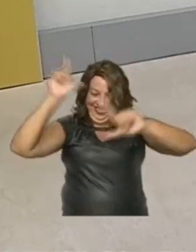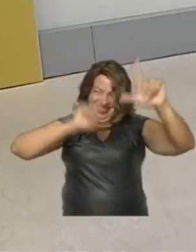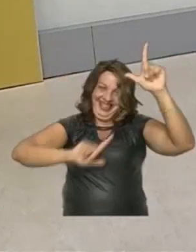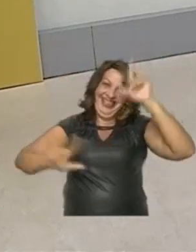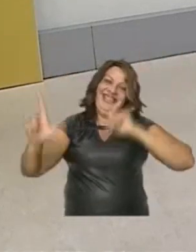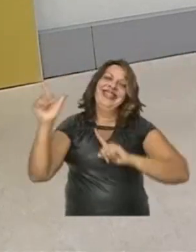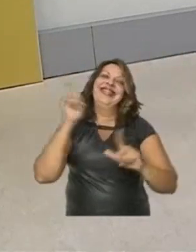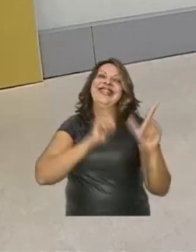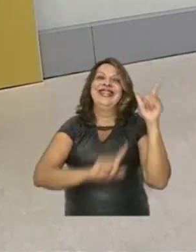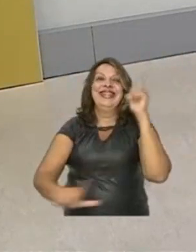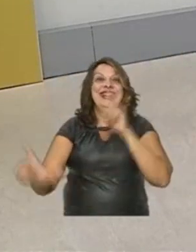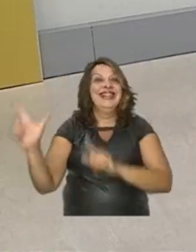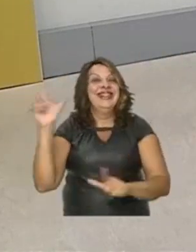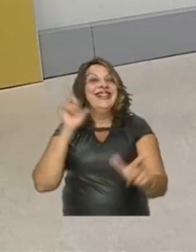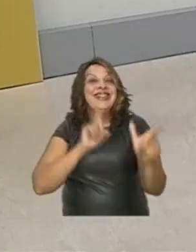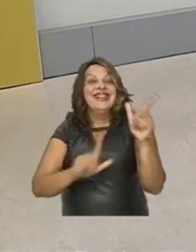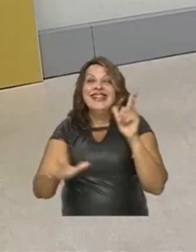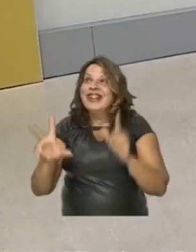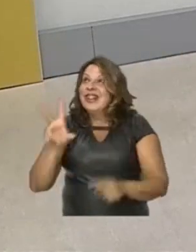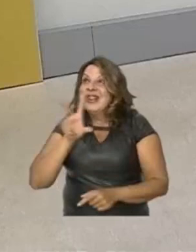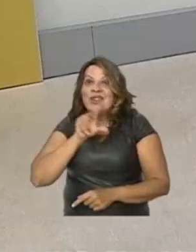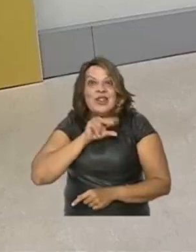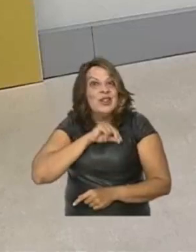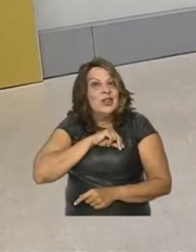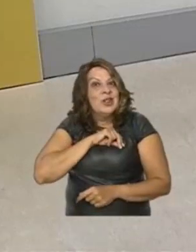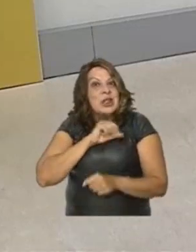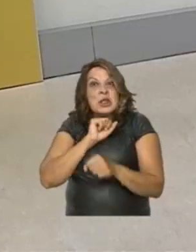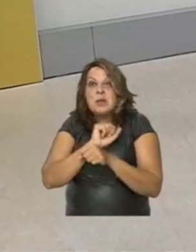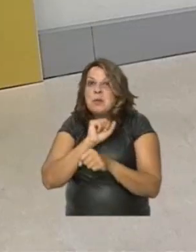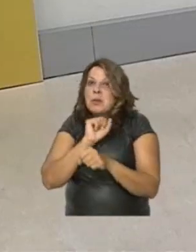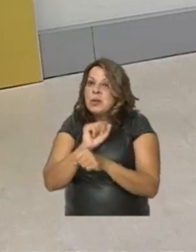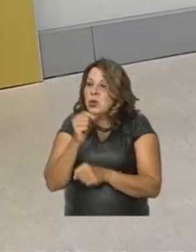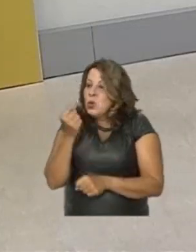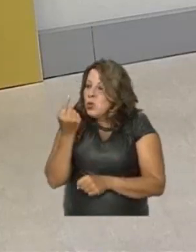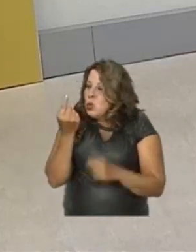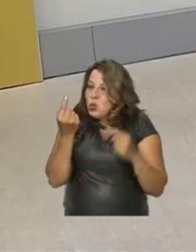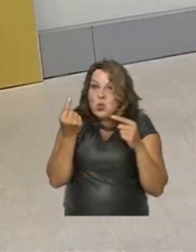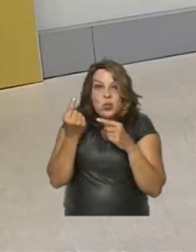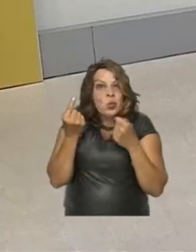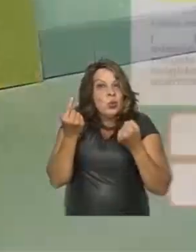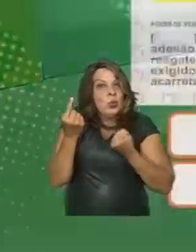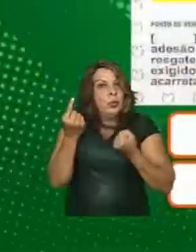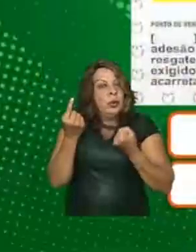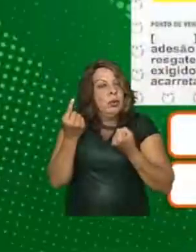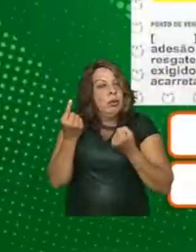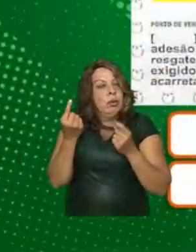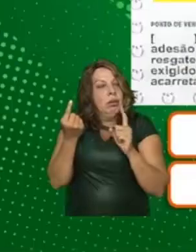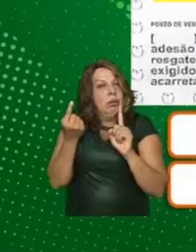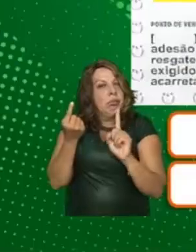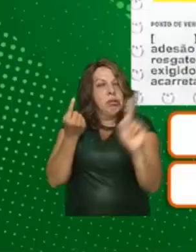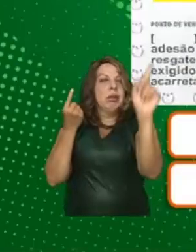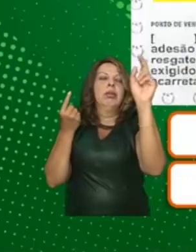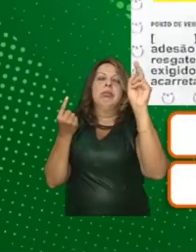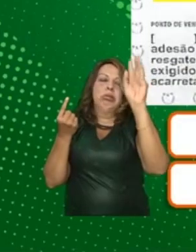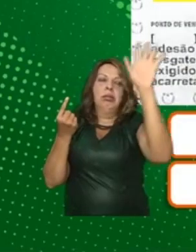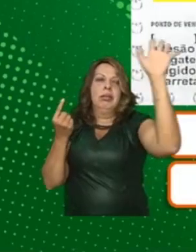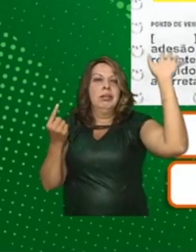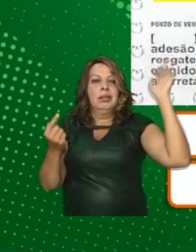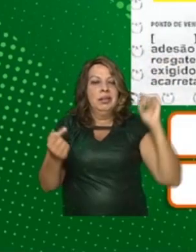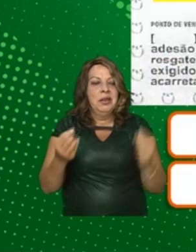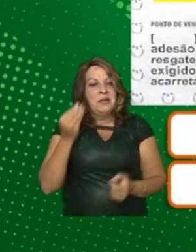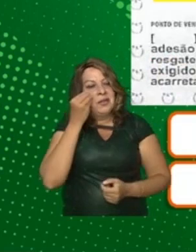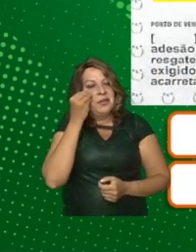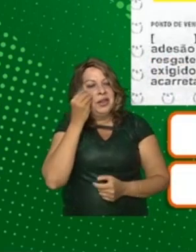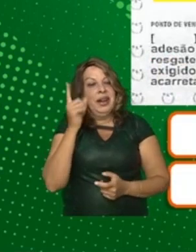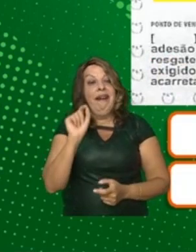Do Caju Cap. Nossa, tava esperando a primeira bolinha do painel. O número 1 trouxe aí o contemplado, vamos